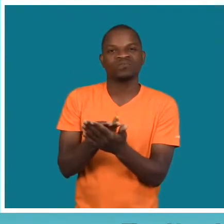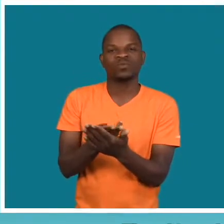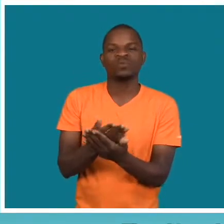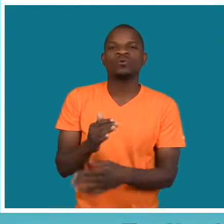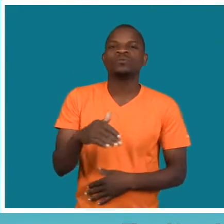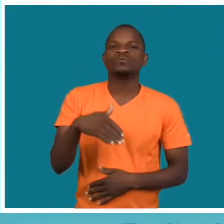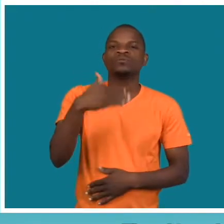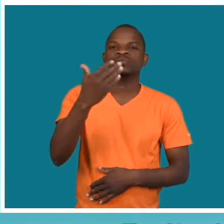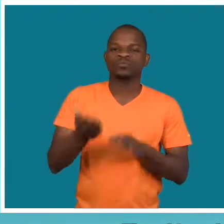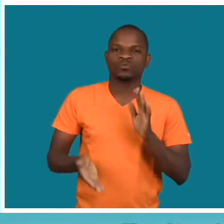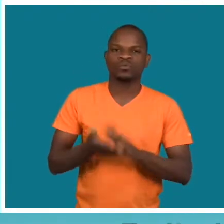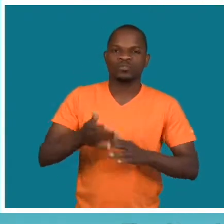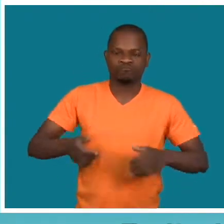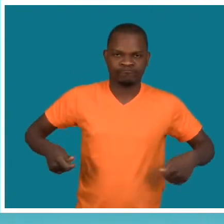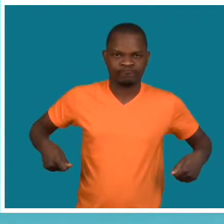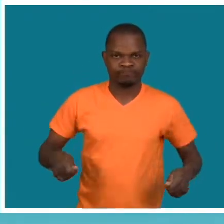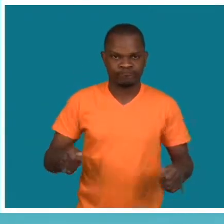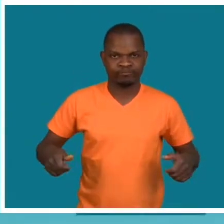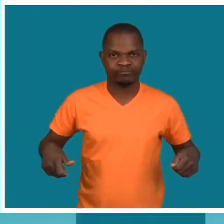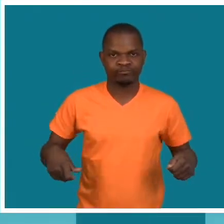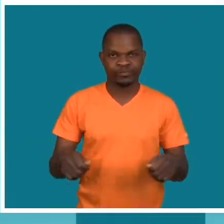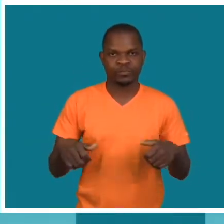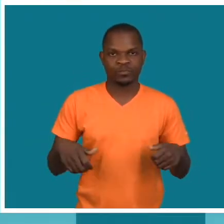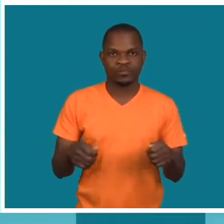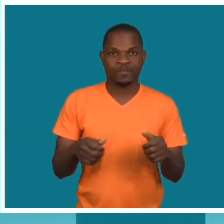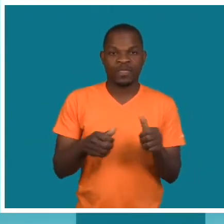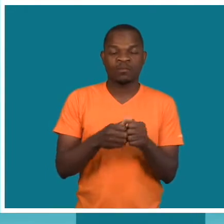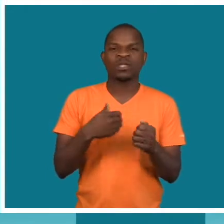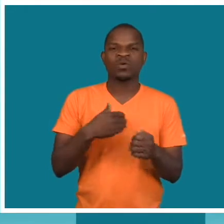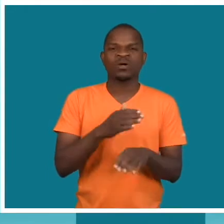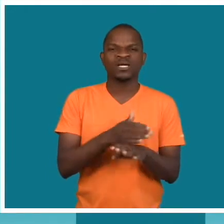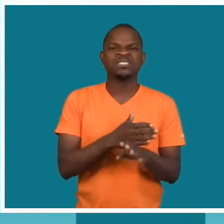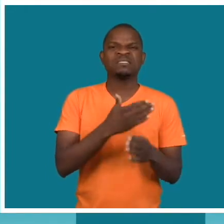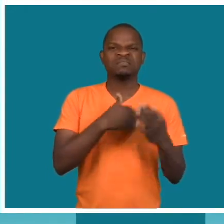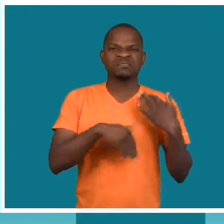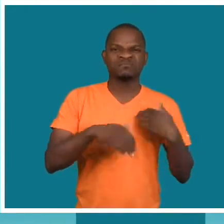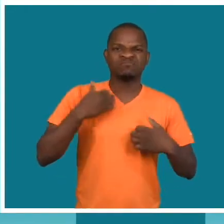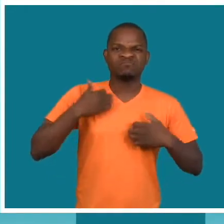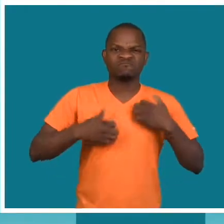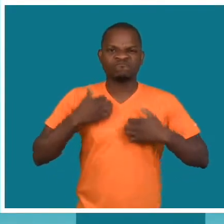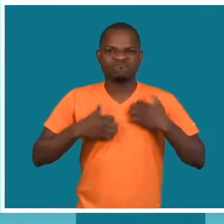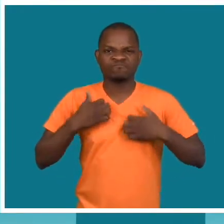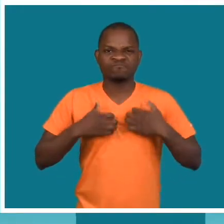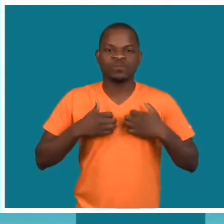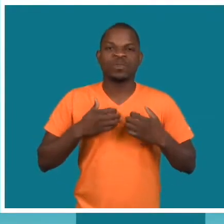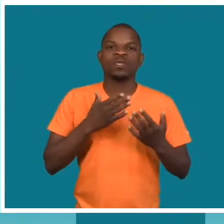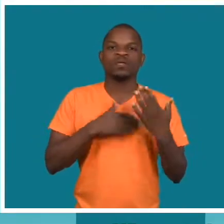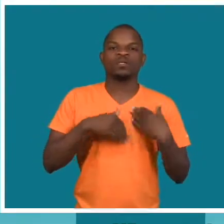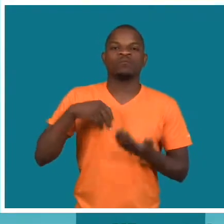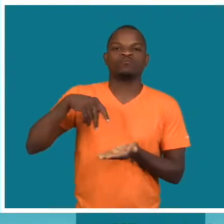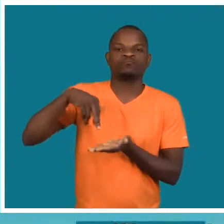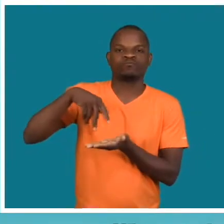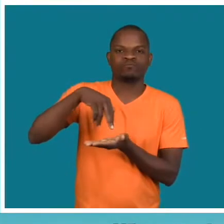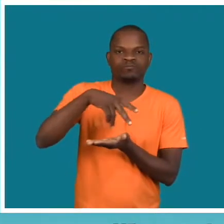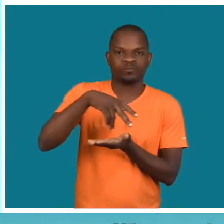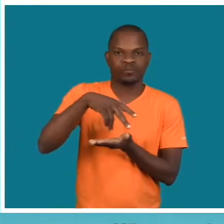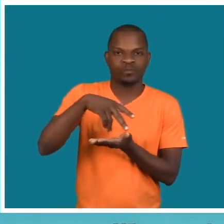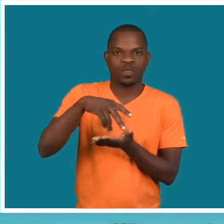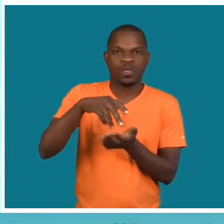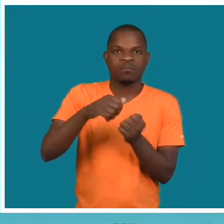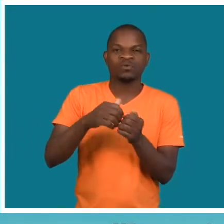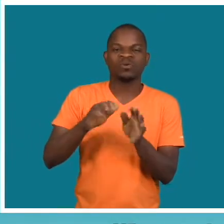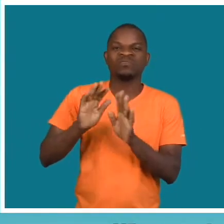andar com cadeiras de rodas, sempre. Mas eu sempre queria andar com esportes, porque sempre sou alguém com muita motivação, eu não gosto de ficar limitado. Gosto de me movimentar, eu